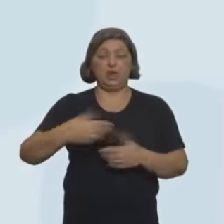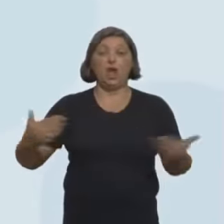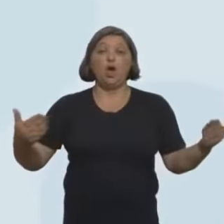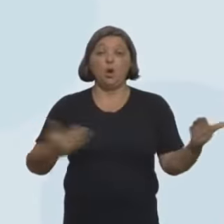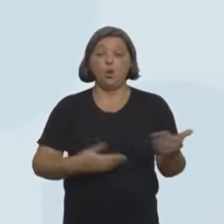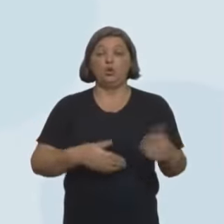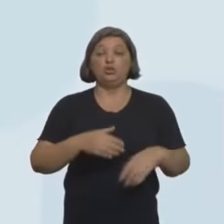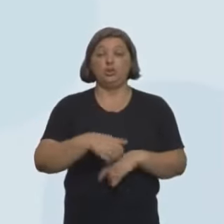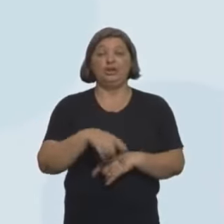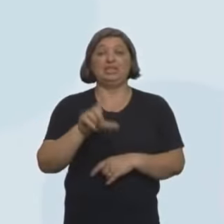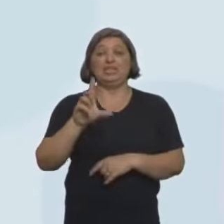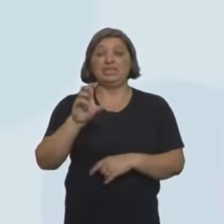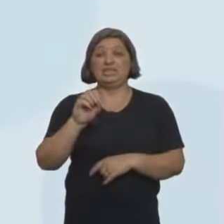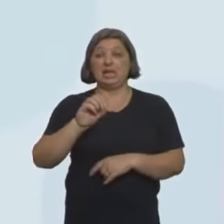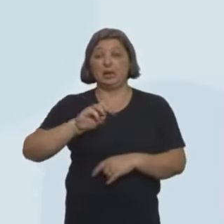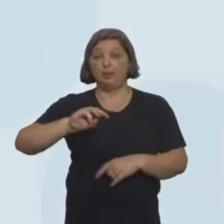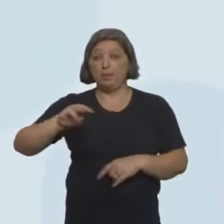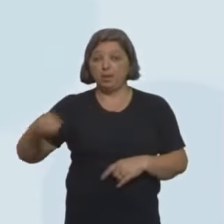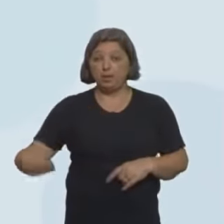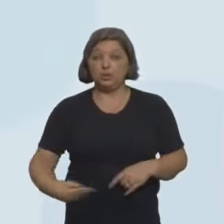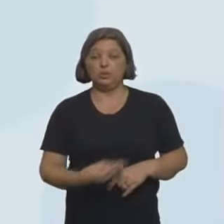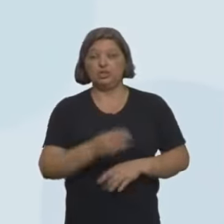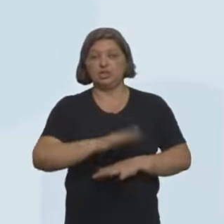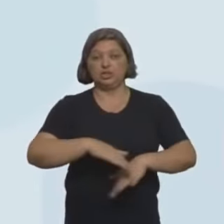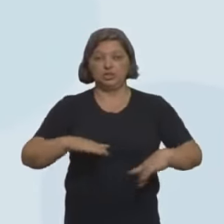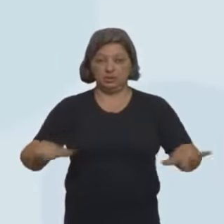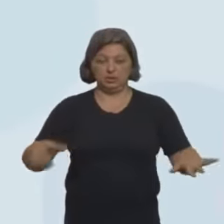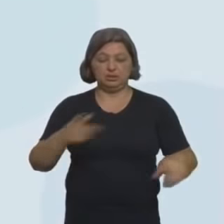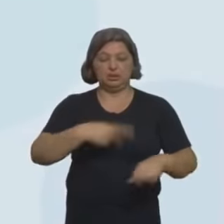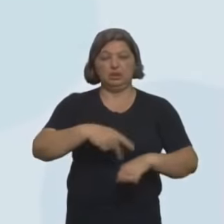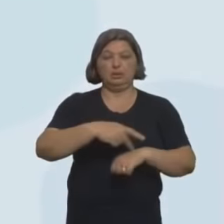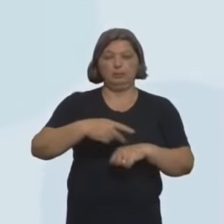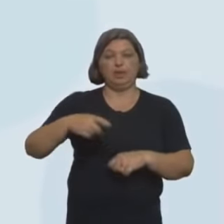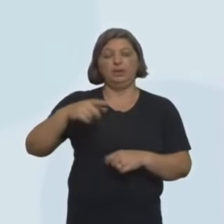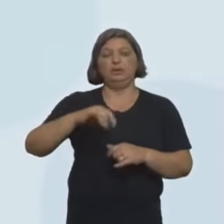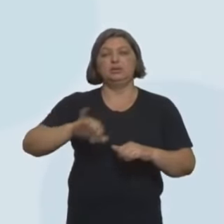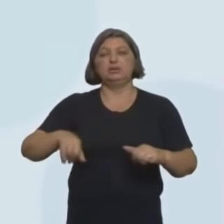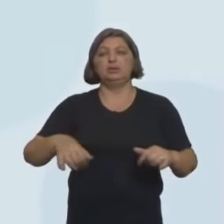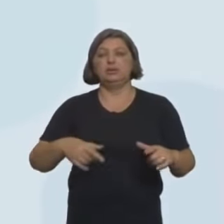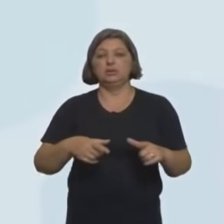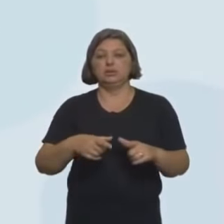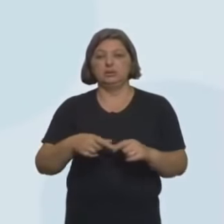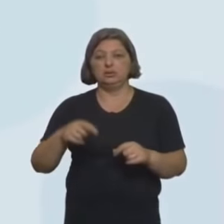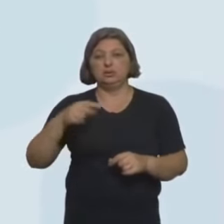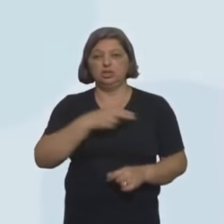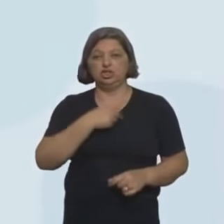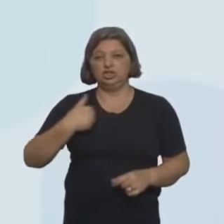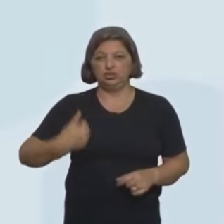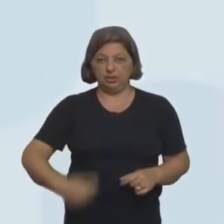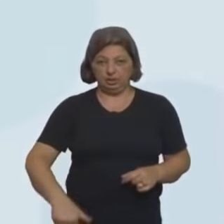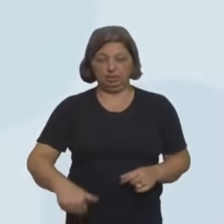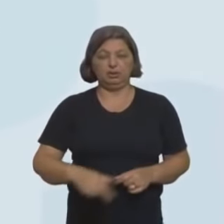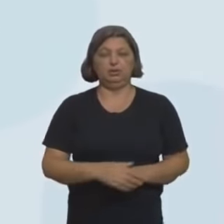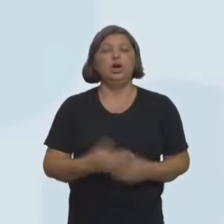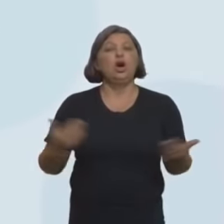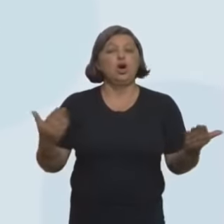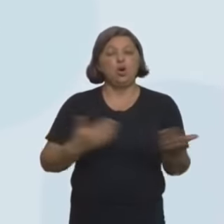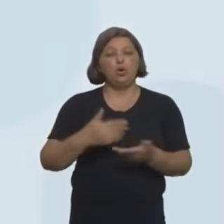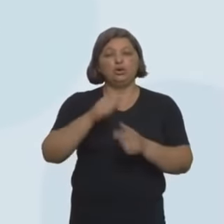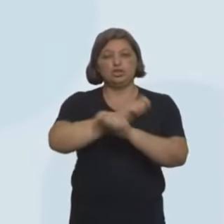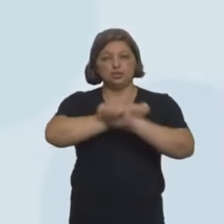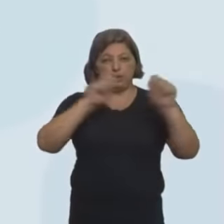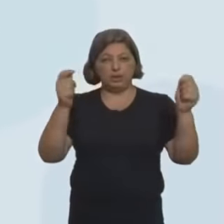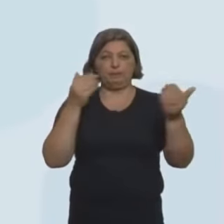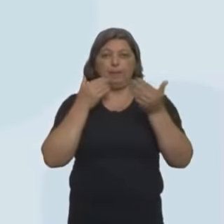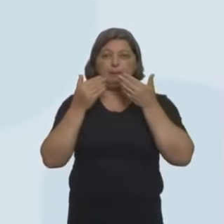milhões de crianças ao redor do mundo, com países como na China. Hoje mesmo de manhã conversei com os chineses que